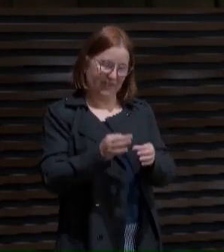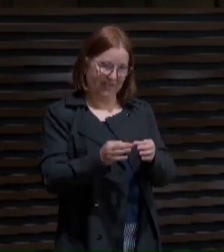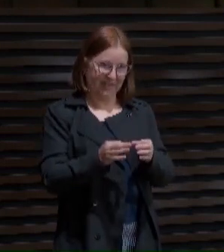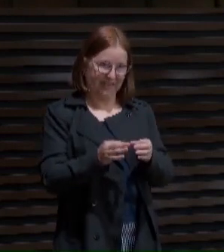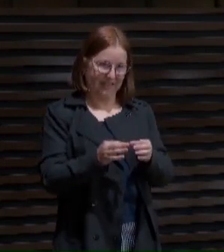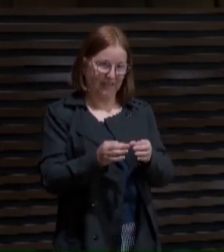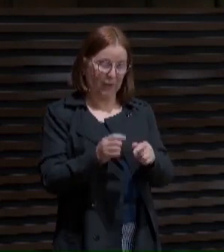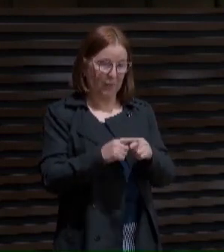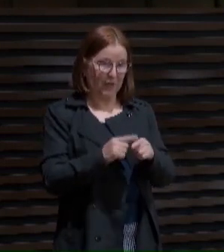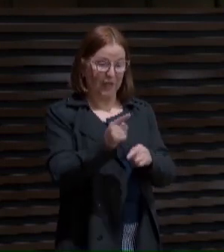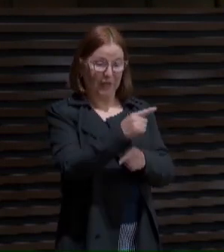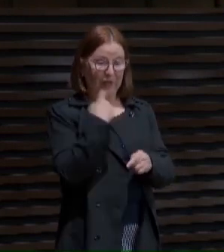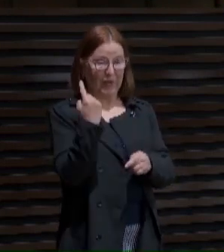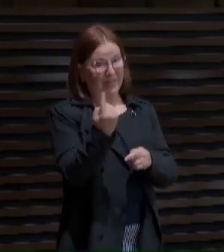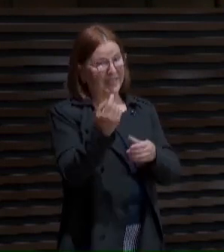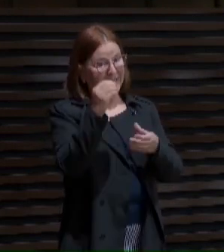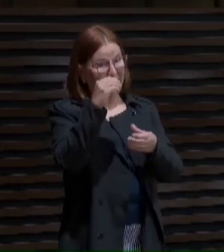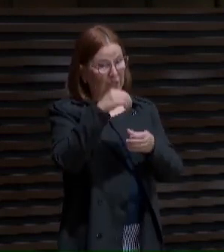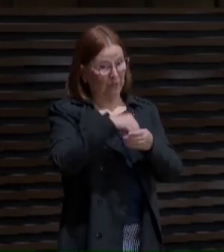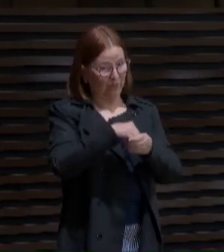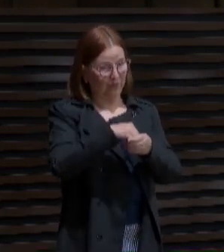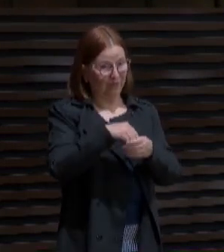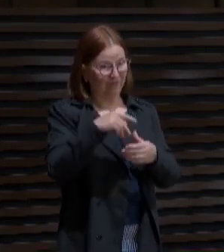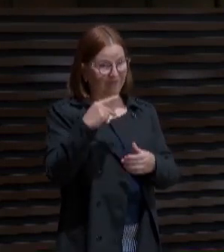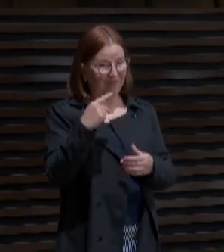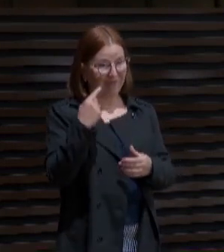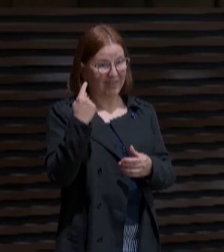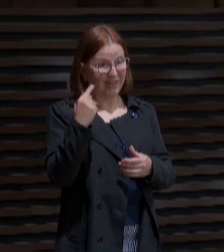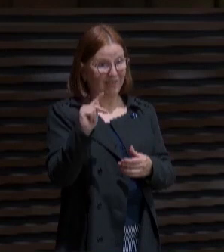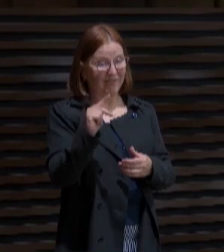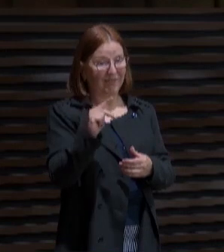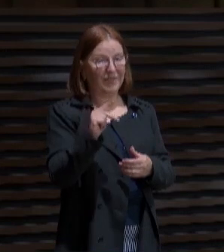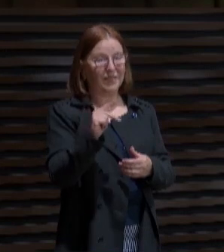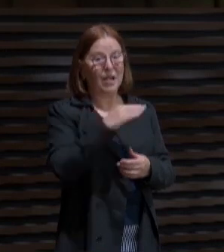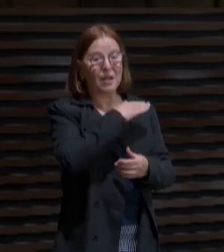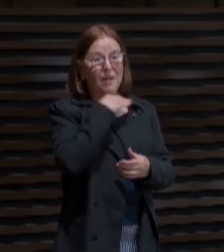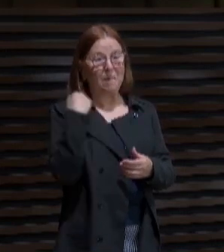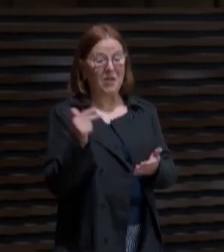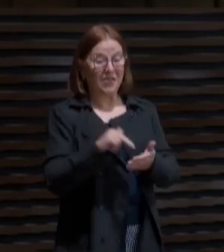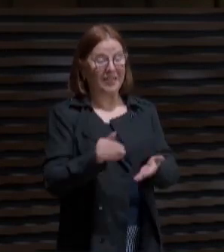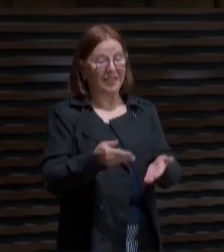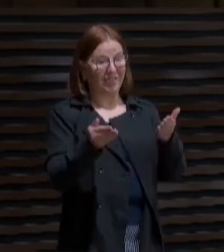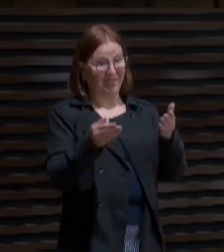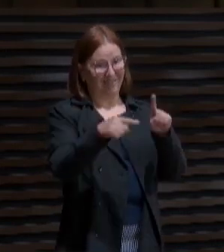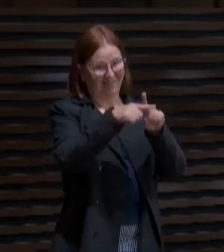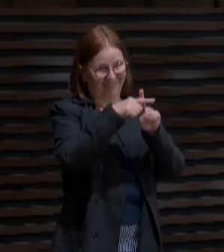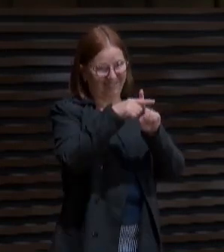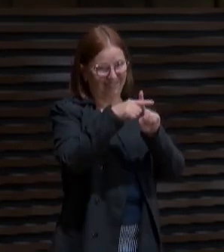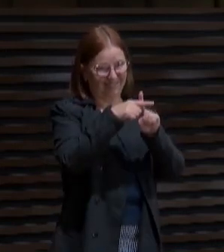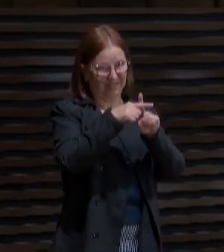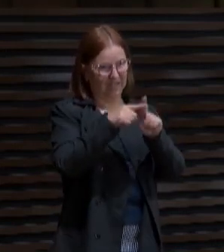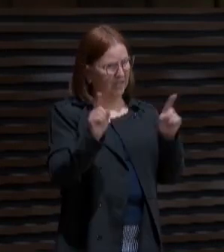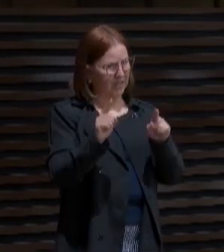crucificados nele. É assim que você é feito justo, e não por obedecer à lei,